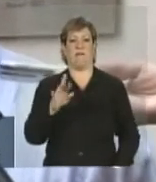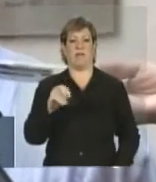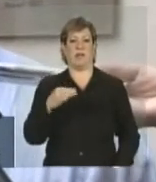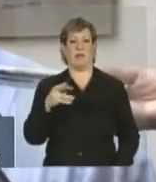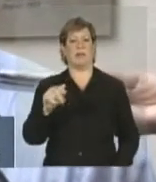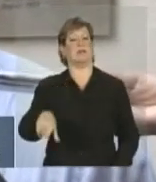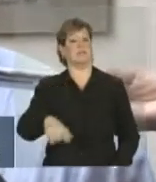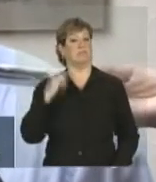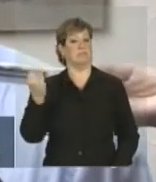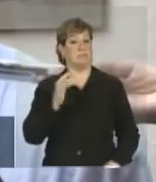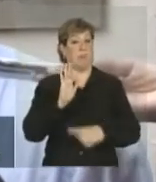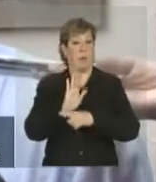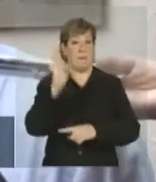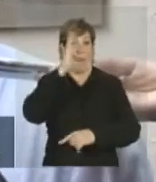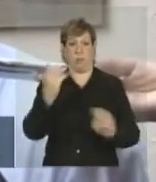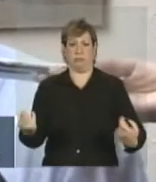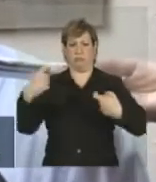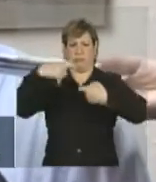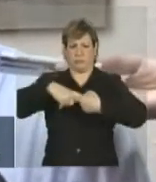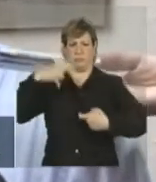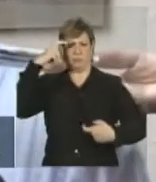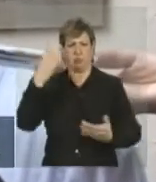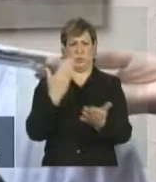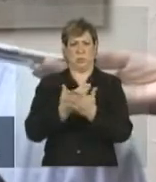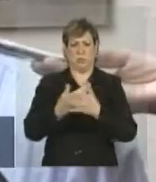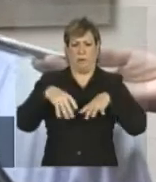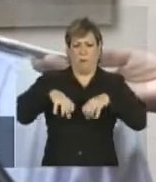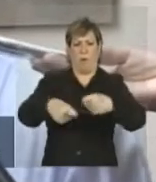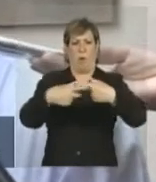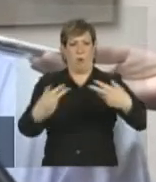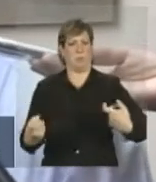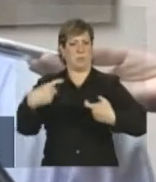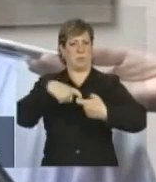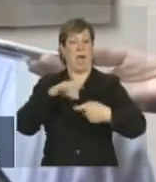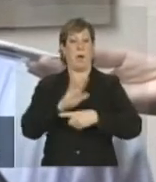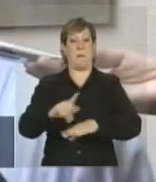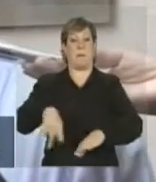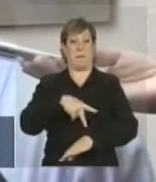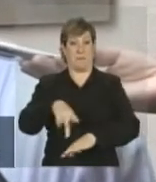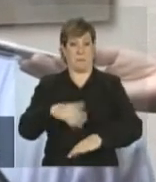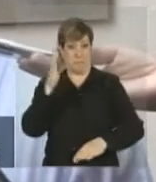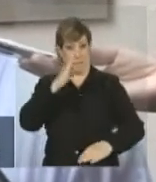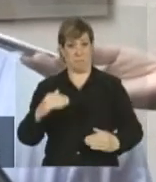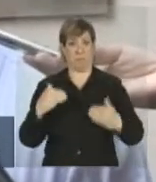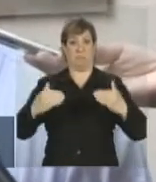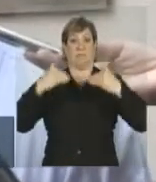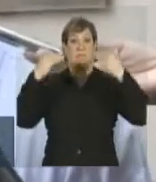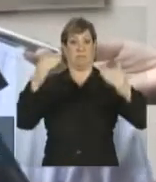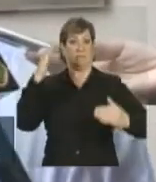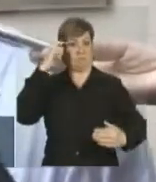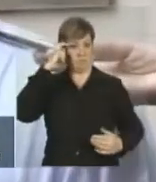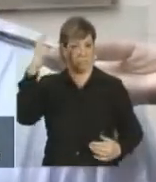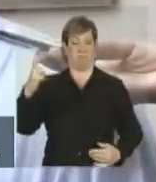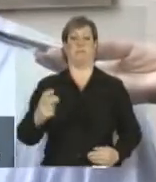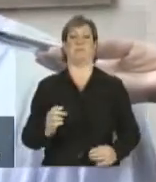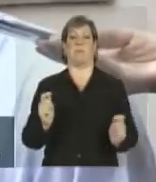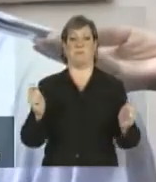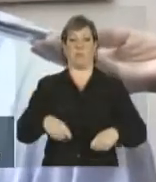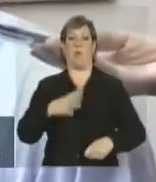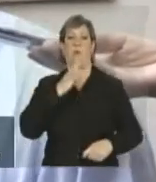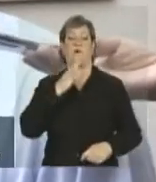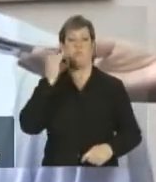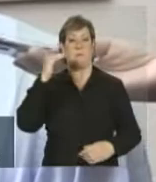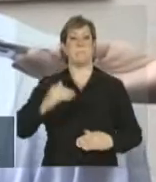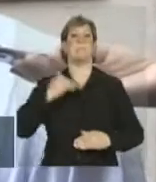Brasil integrar a inteligência e se preparar para ser um país que tenha destaque na economia do conhecimento. O senhor falou sobre o